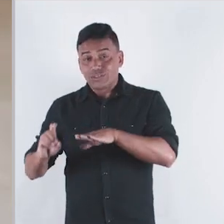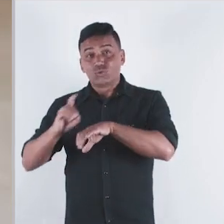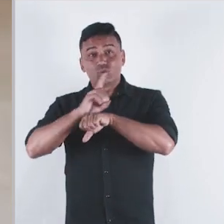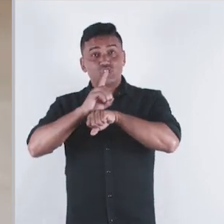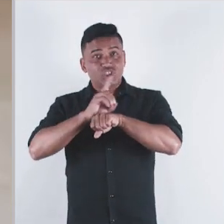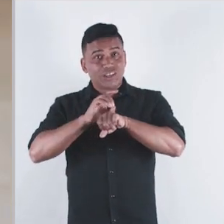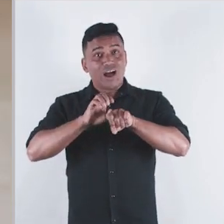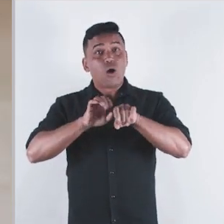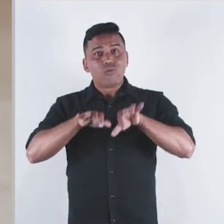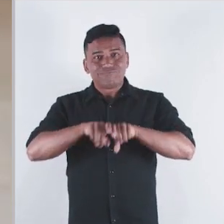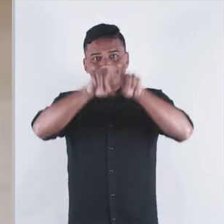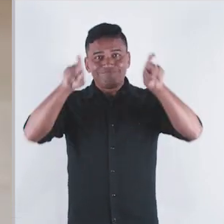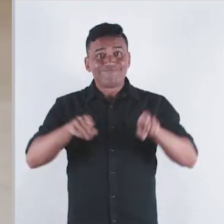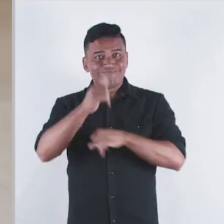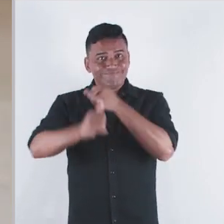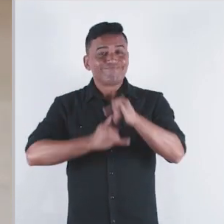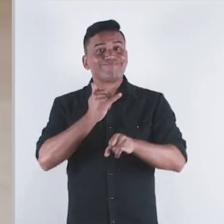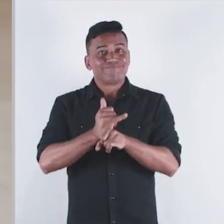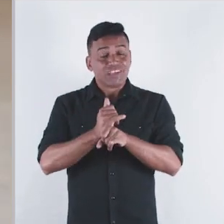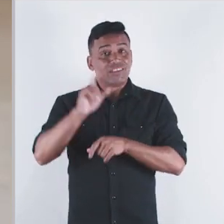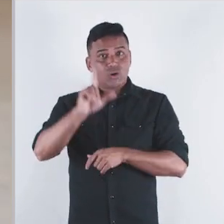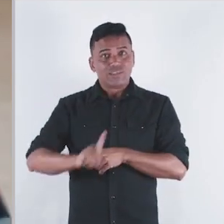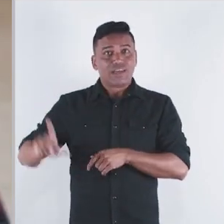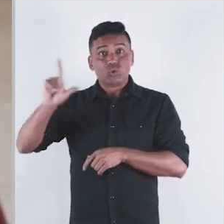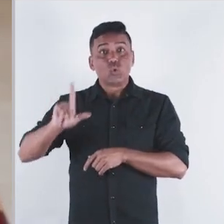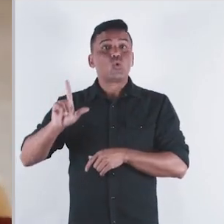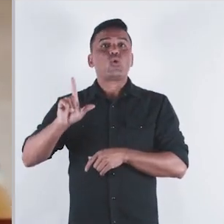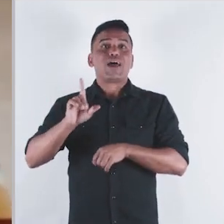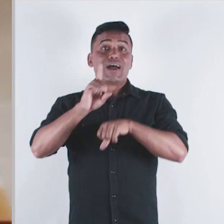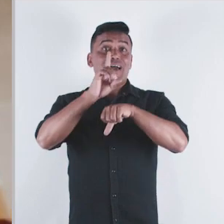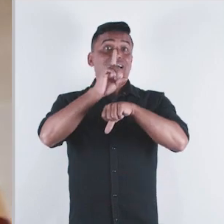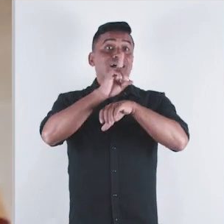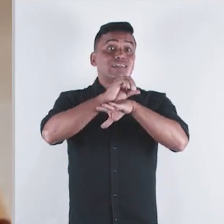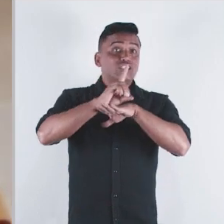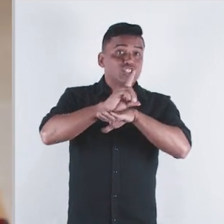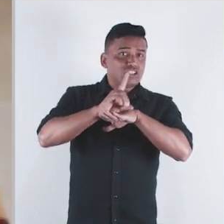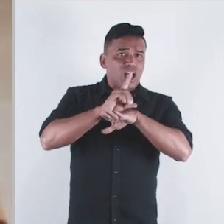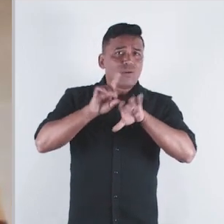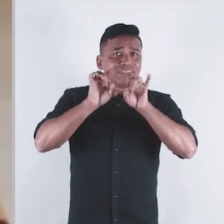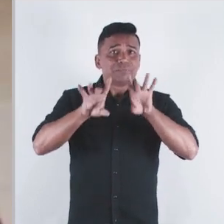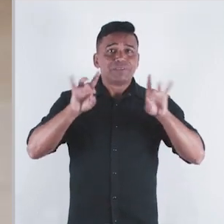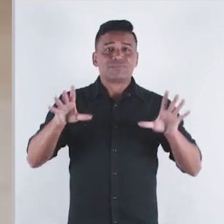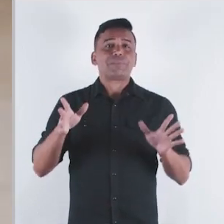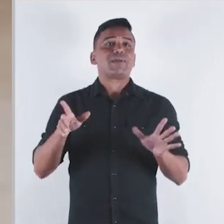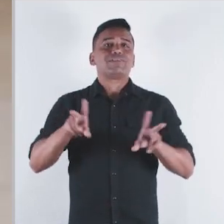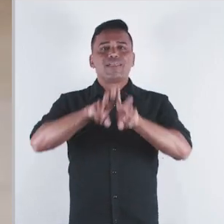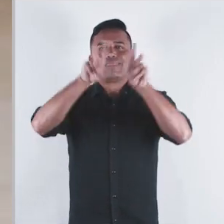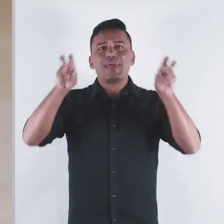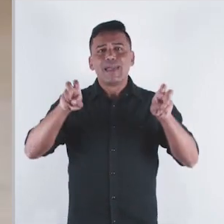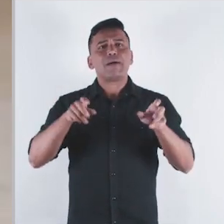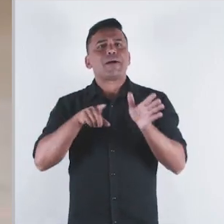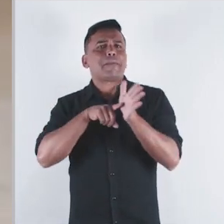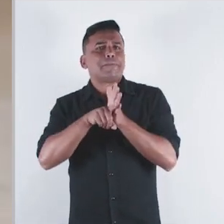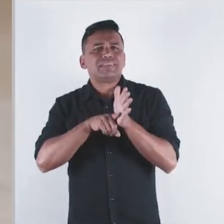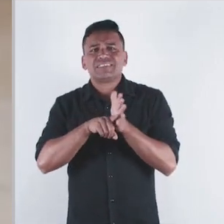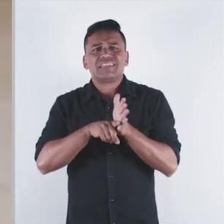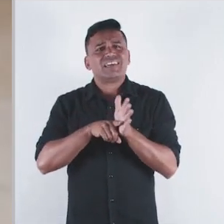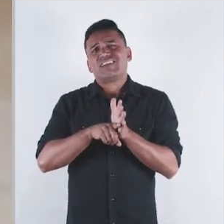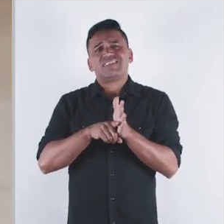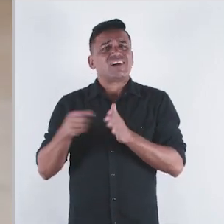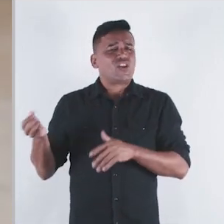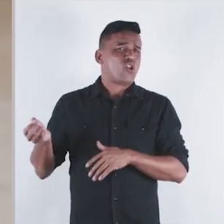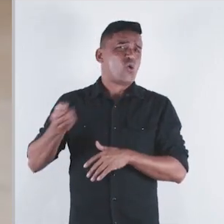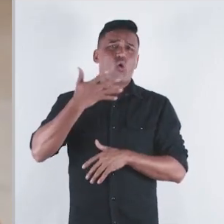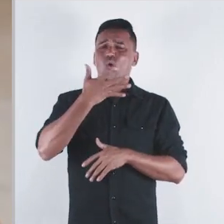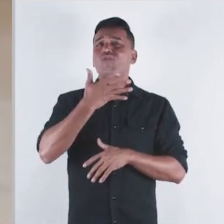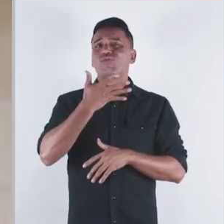literatura digital. A literatura digital especificamente, ela surge como um tema de pesquisa um pouco mais recentemente,